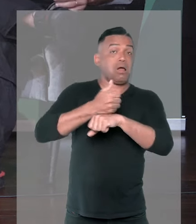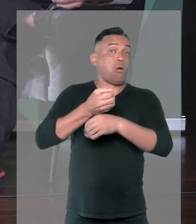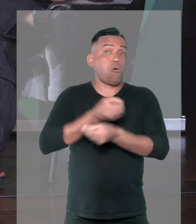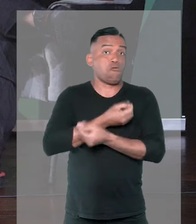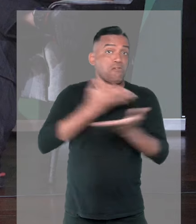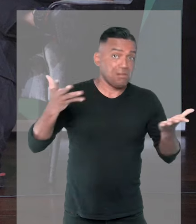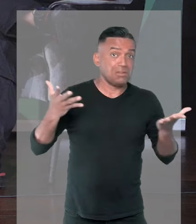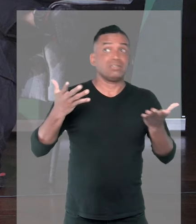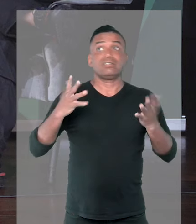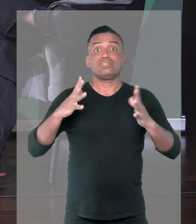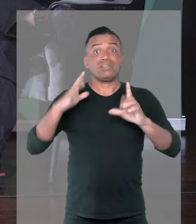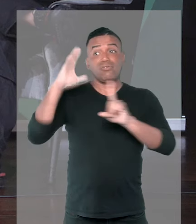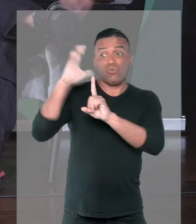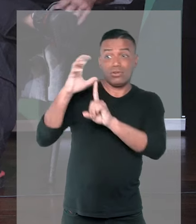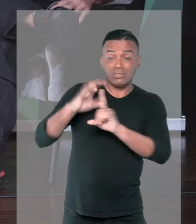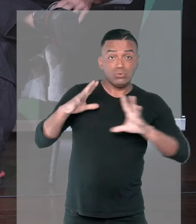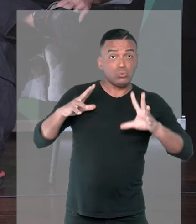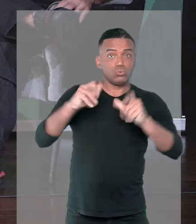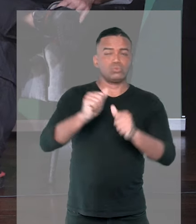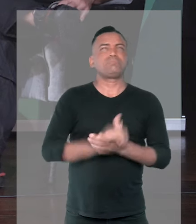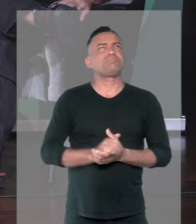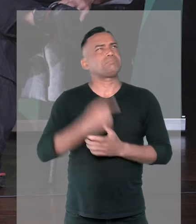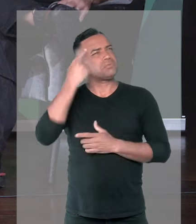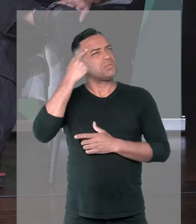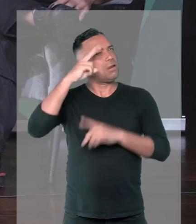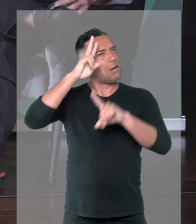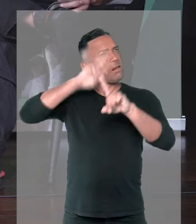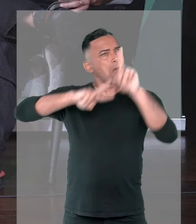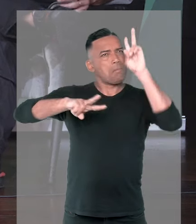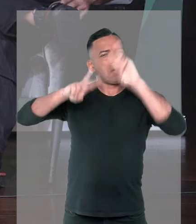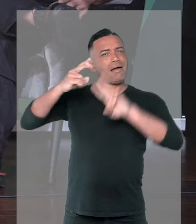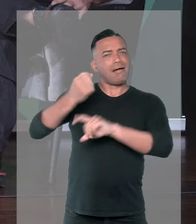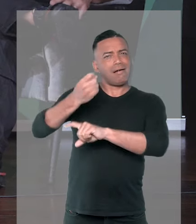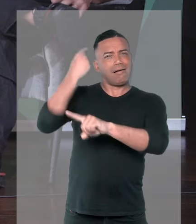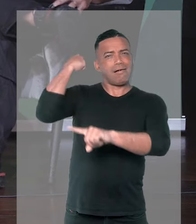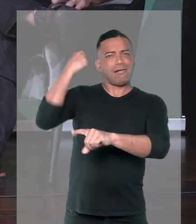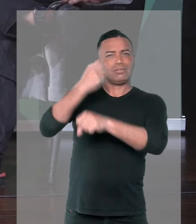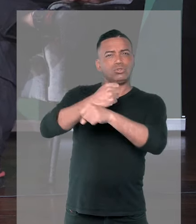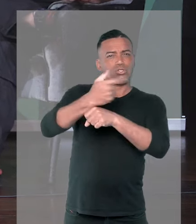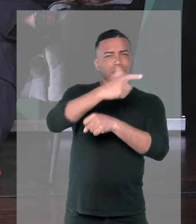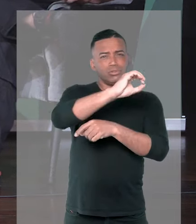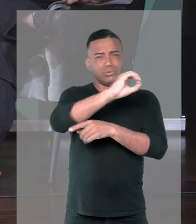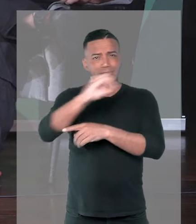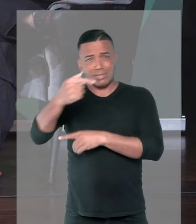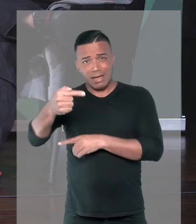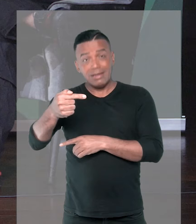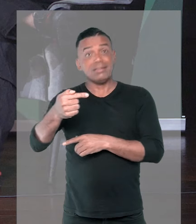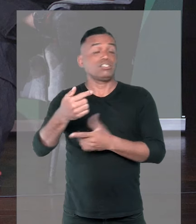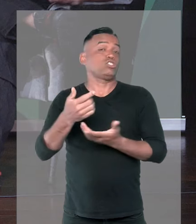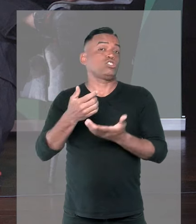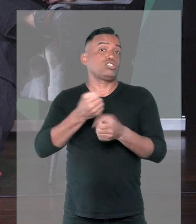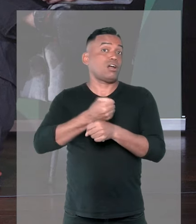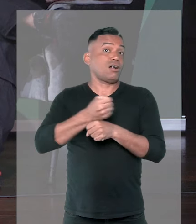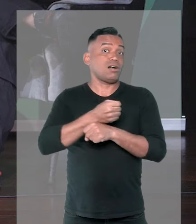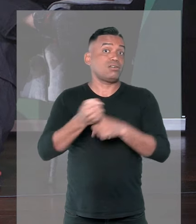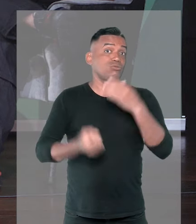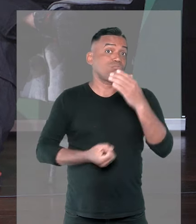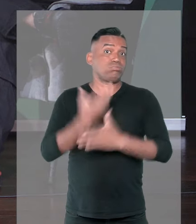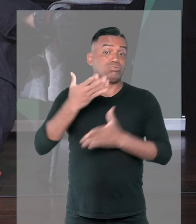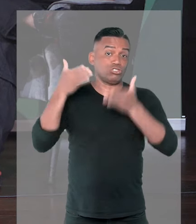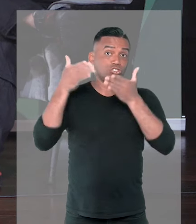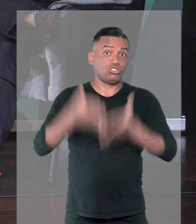faz né Se vocês olharem ali para 2007 é exatamente o ano da chegada dos smartphones mas não é só o ano da chegada dos